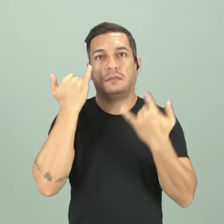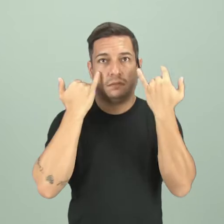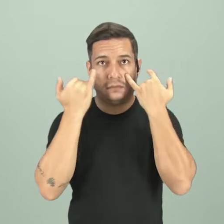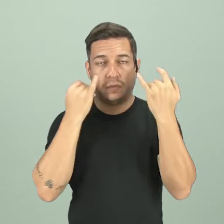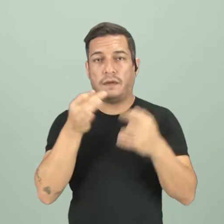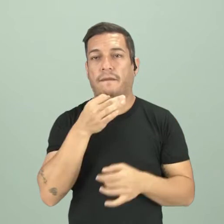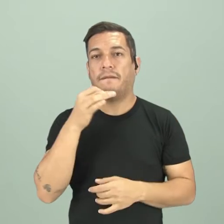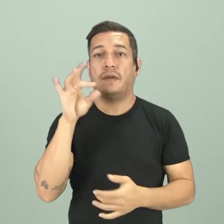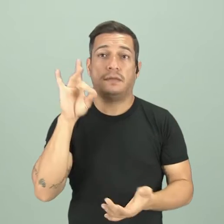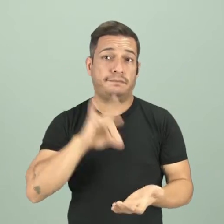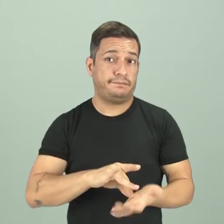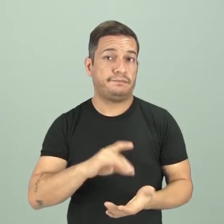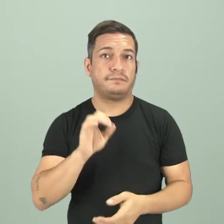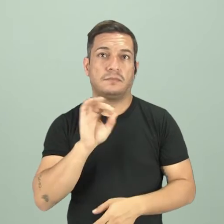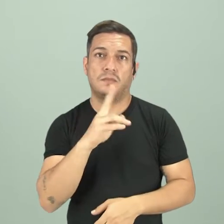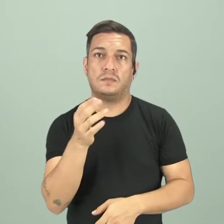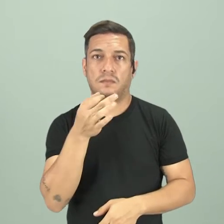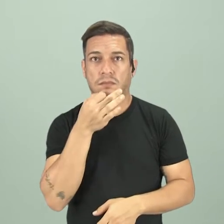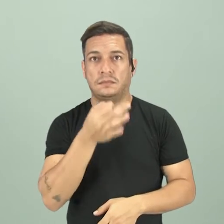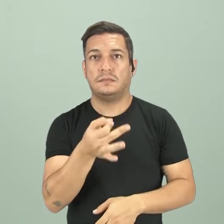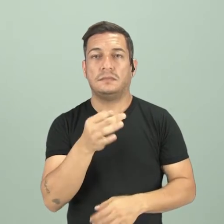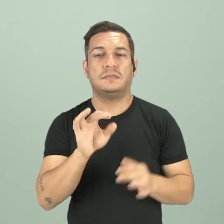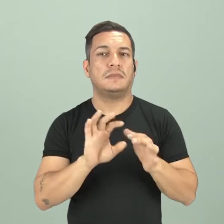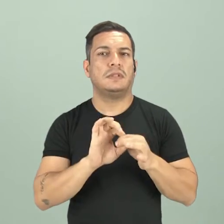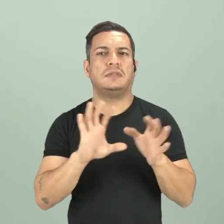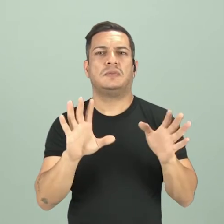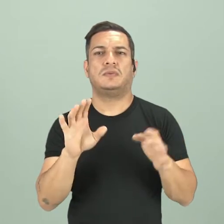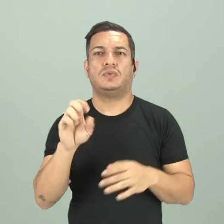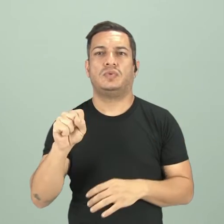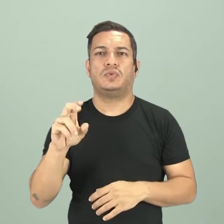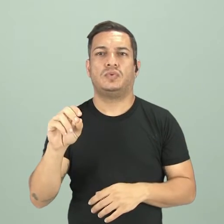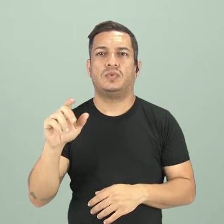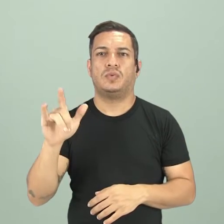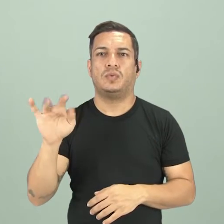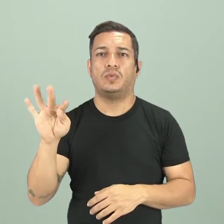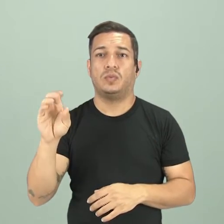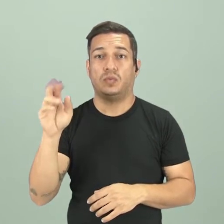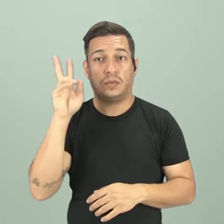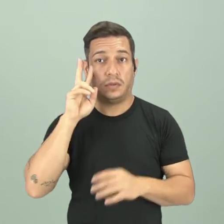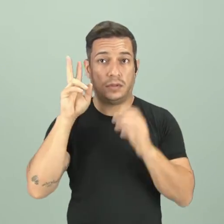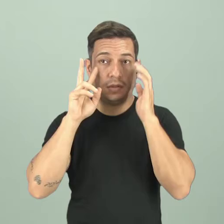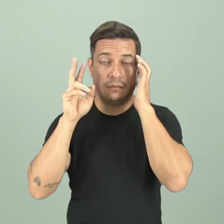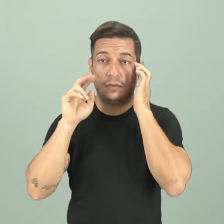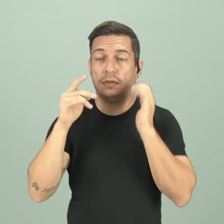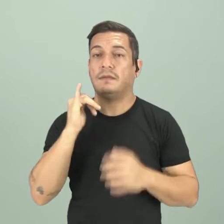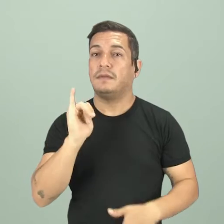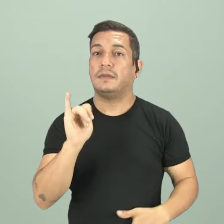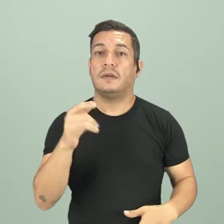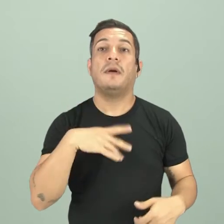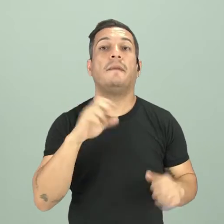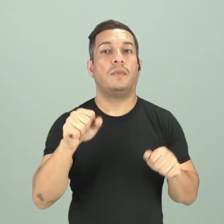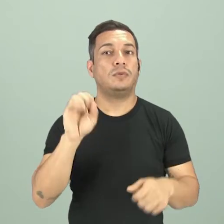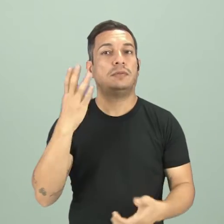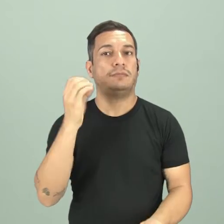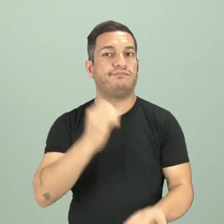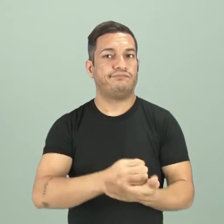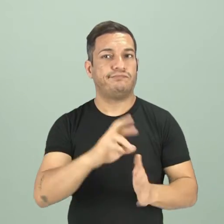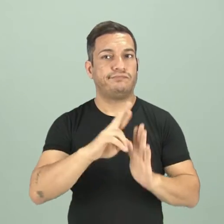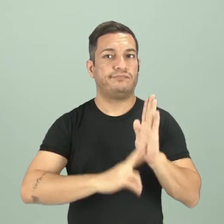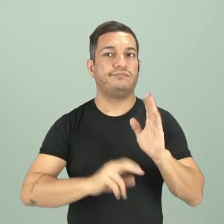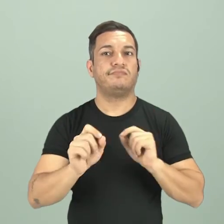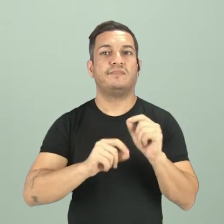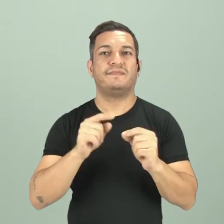e informações, gente, de algum elemento ali que está solto, como eu falei para vocês, né? Lembra que uma das situações que pode zerar a tua redação é alguma